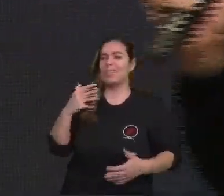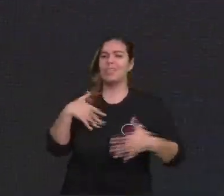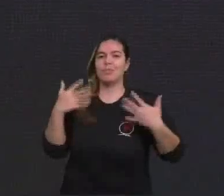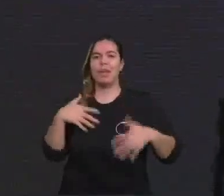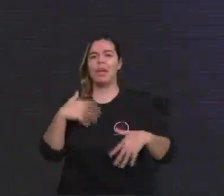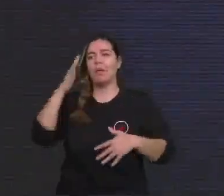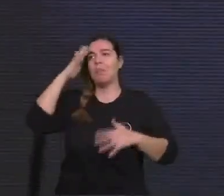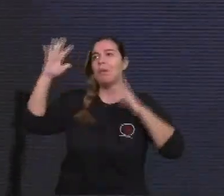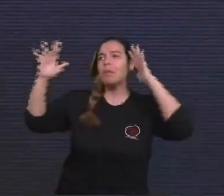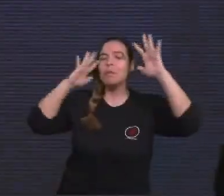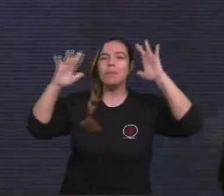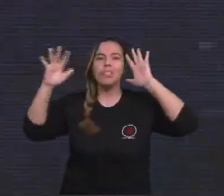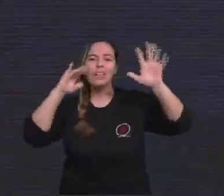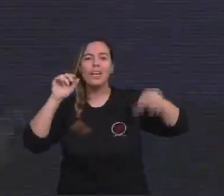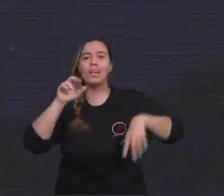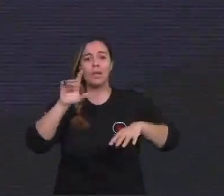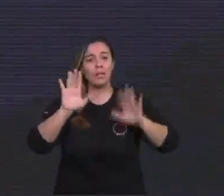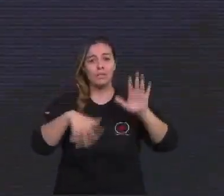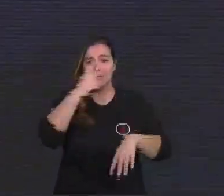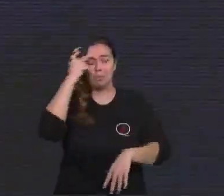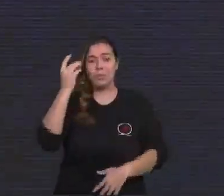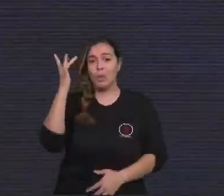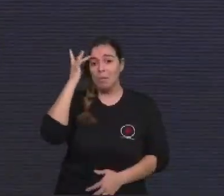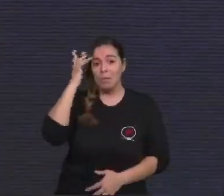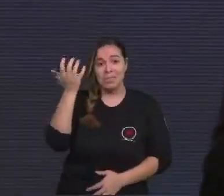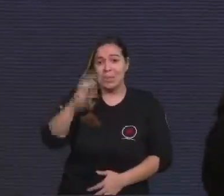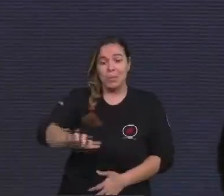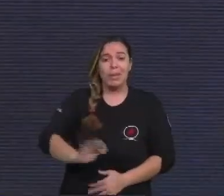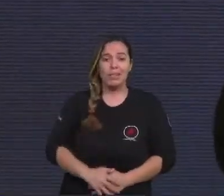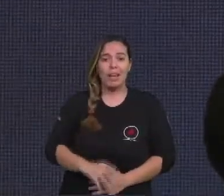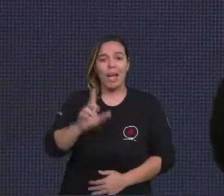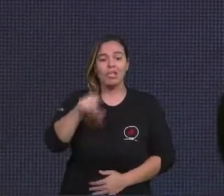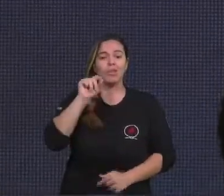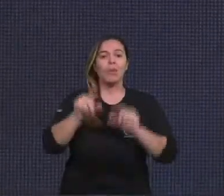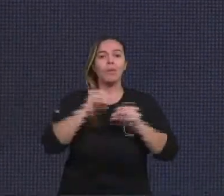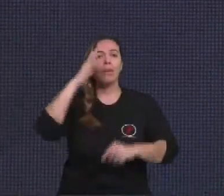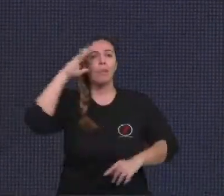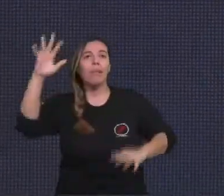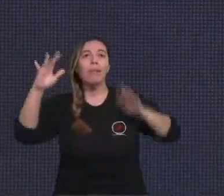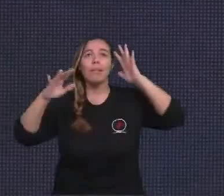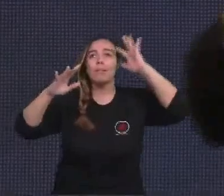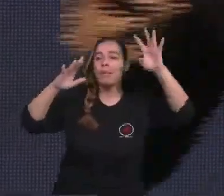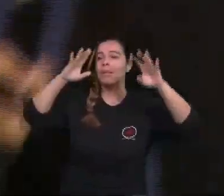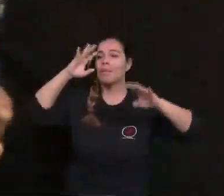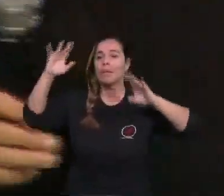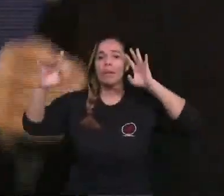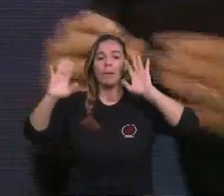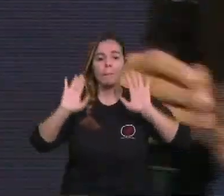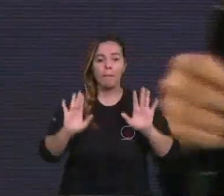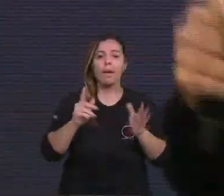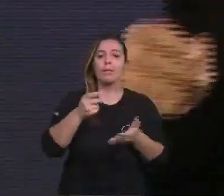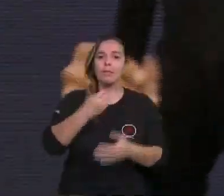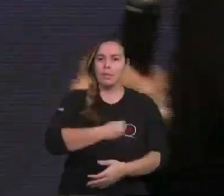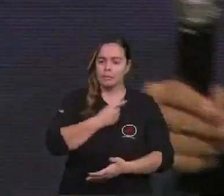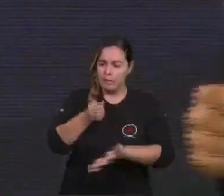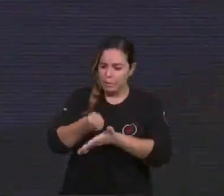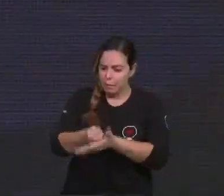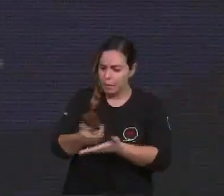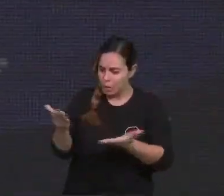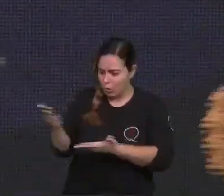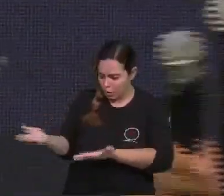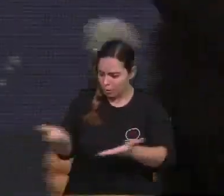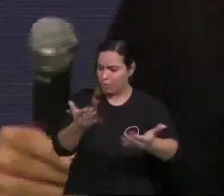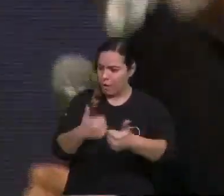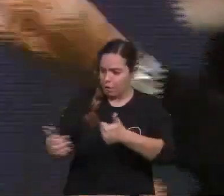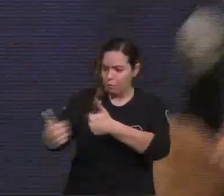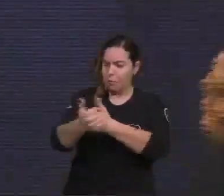na terra do nunca. Porque tem gente que não quer amadurecer. Mas uma hora a vida vai pedir de você. Ô, querido, chegou a sua vez.